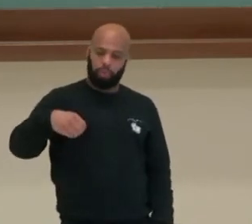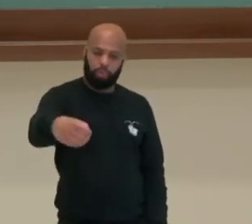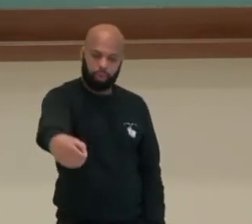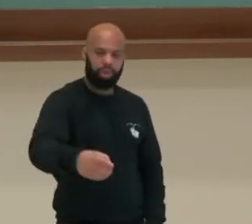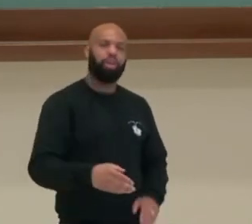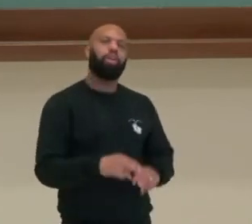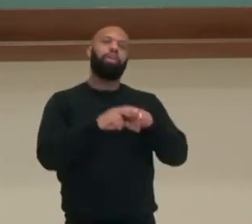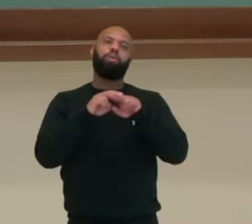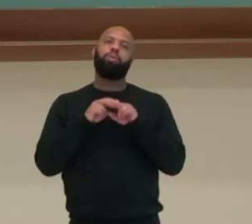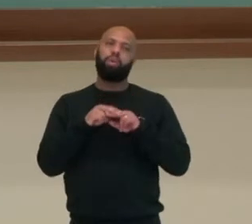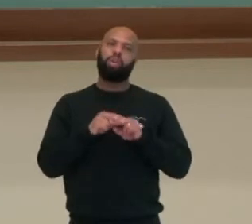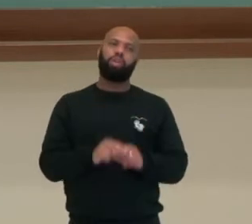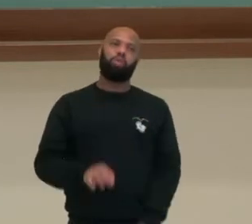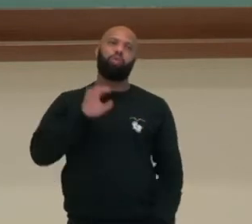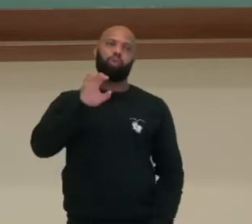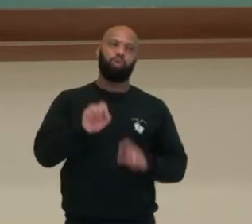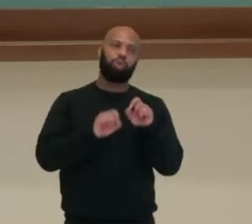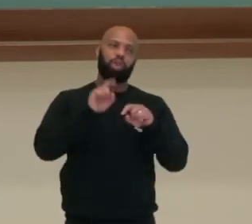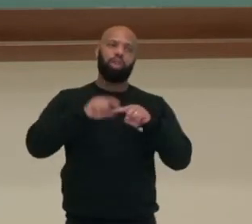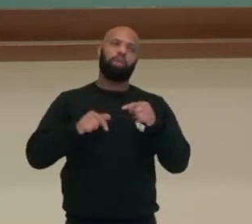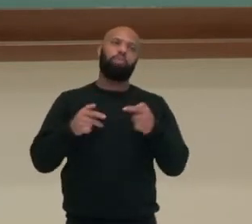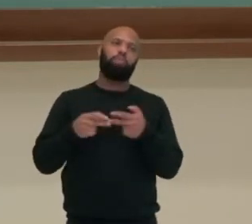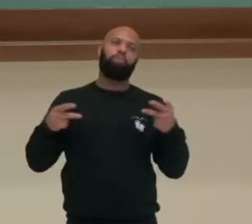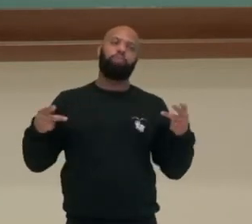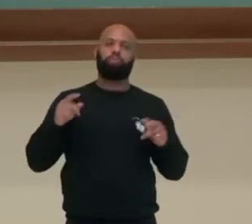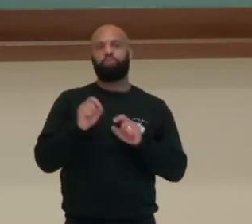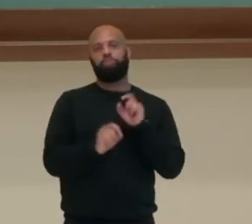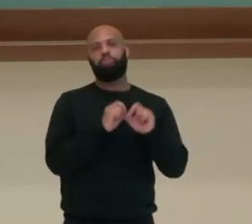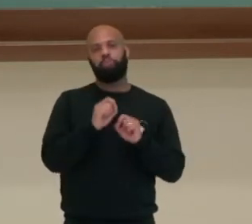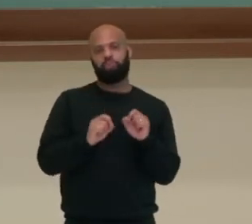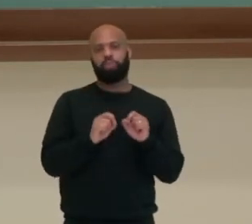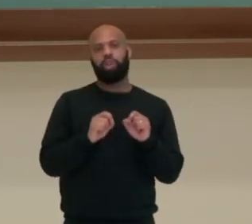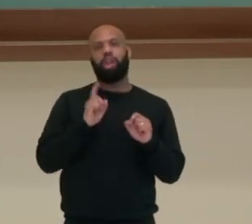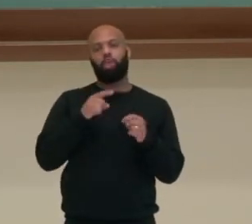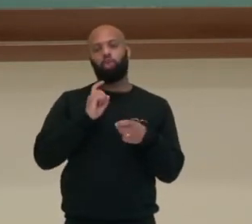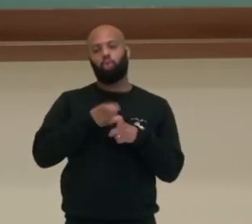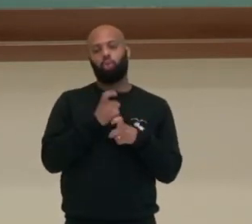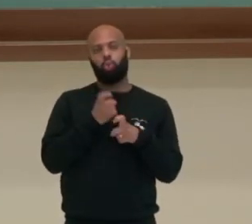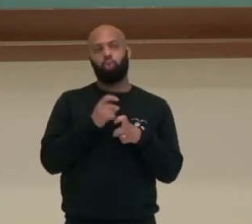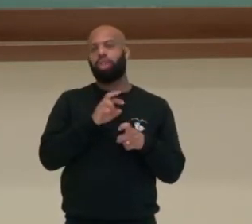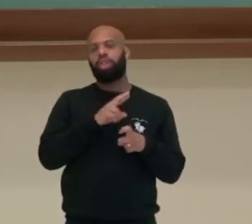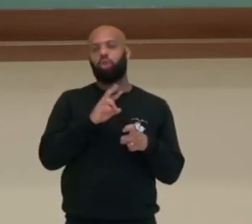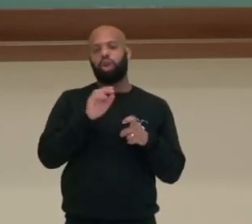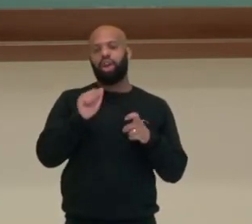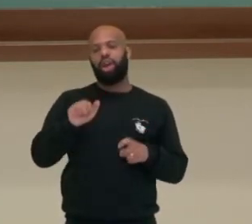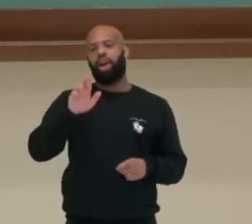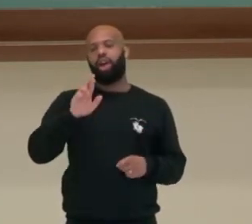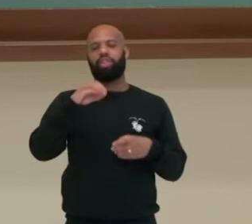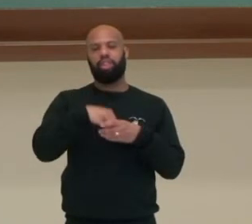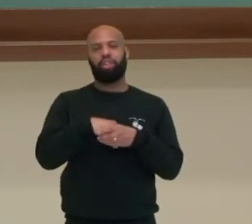isso que a bocha é de material sólido, não é com ar,